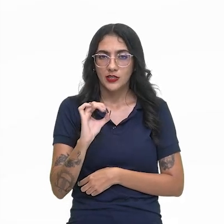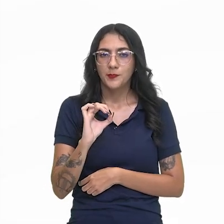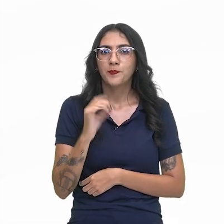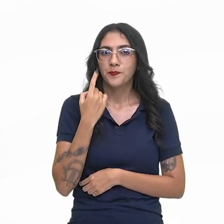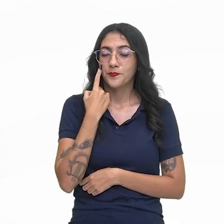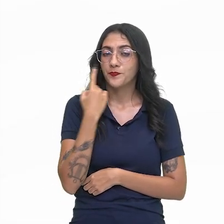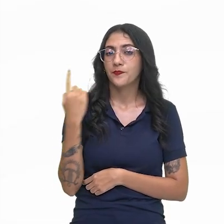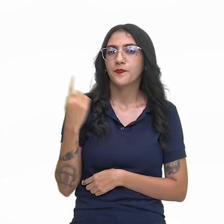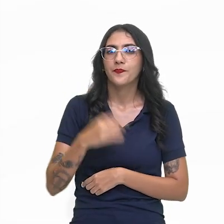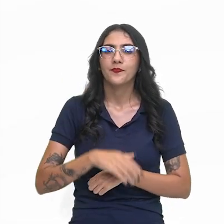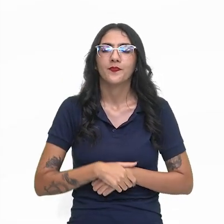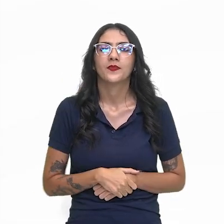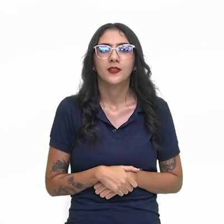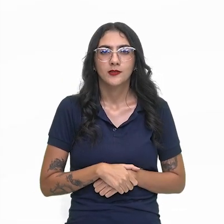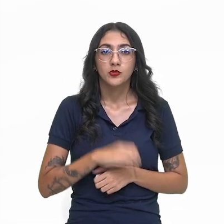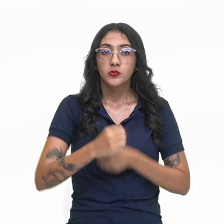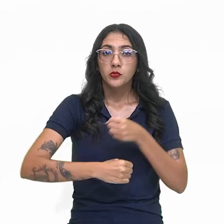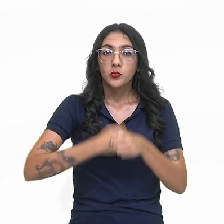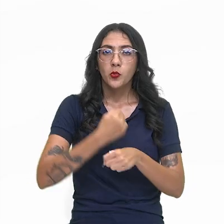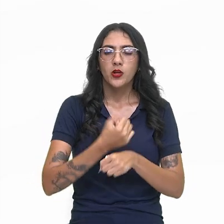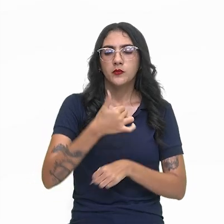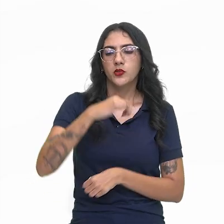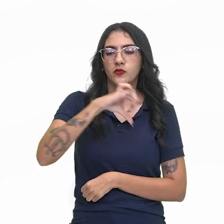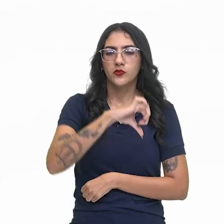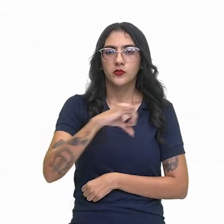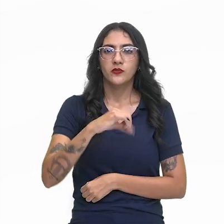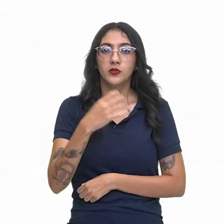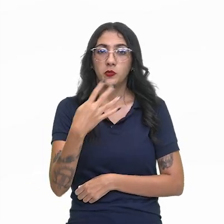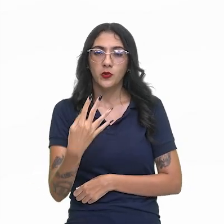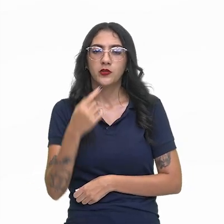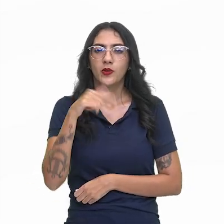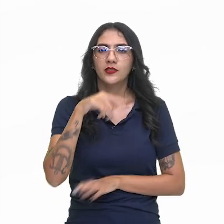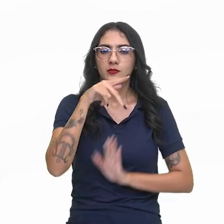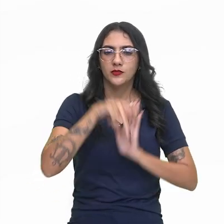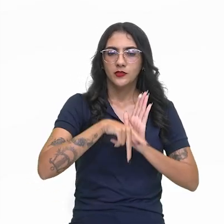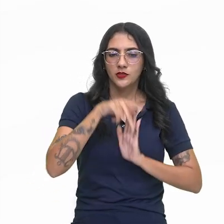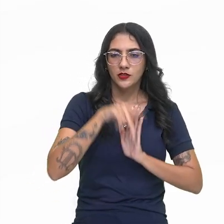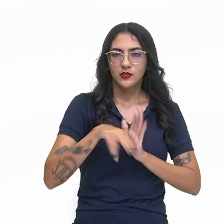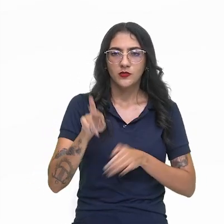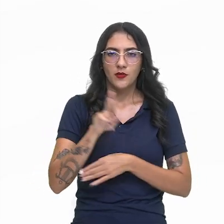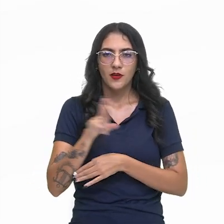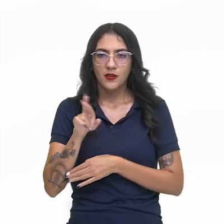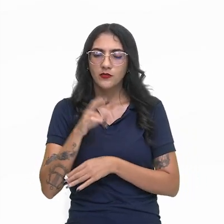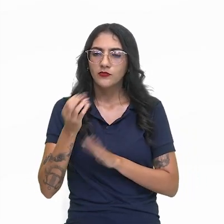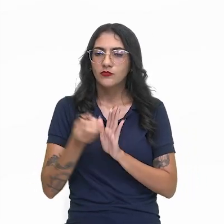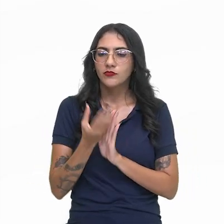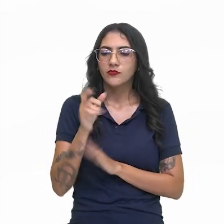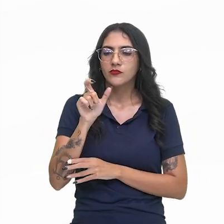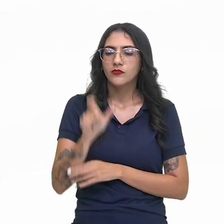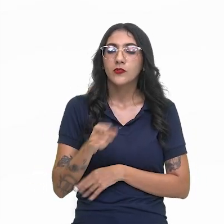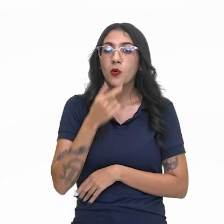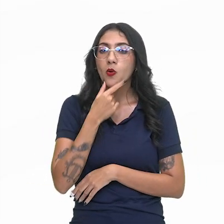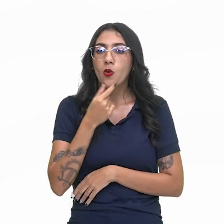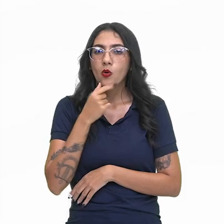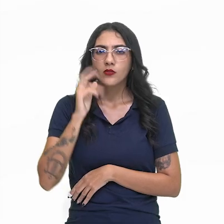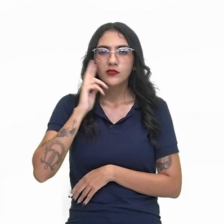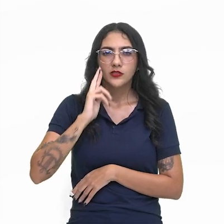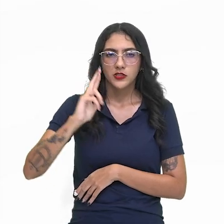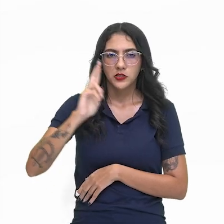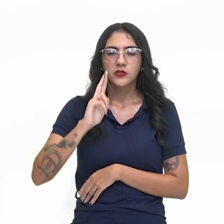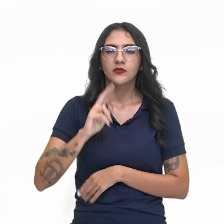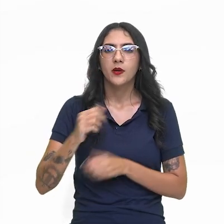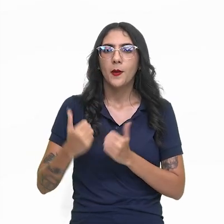Real. Em 1994, o Plano Real, liderado por Fernando Henrique Cardoso,